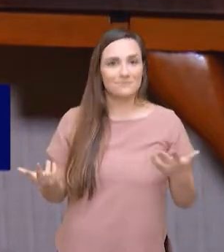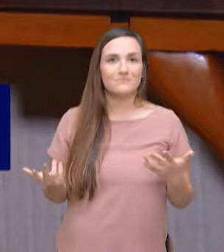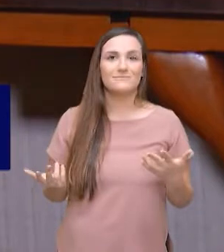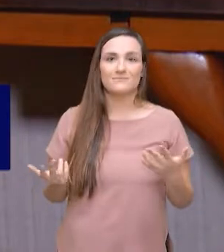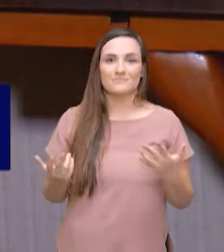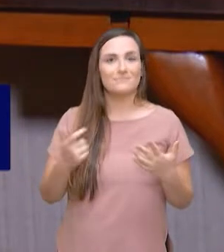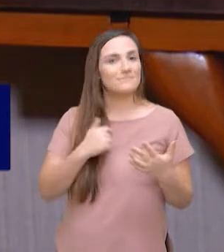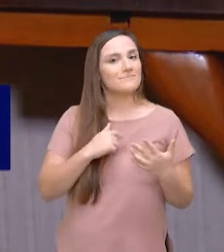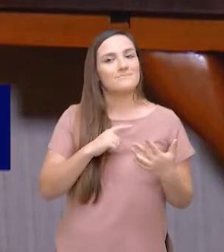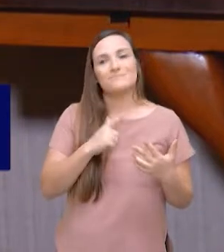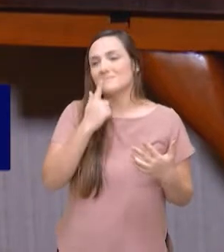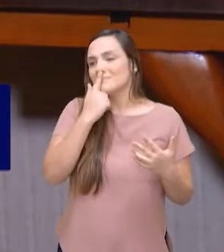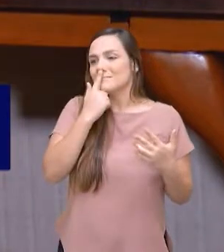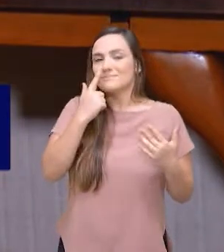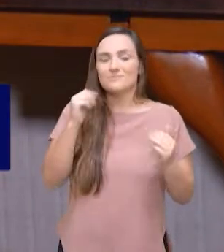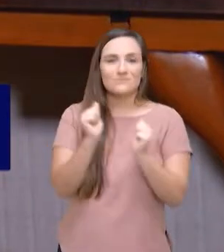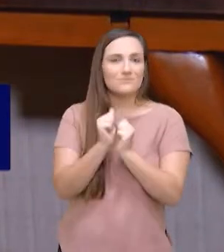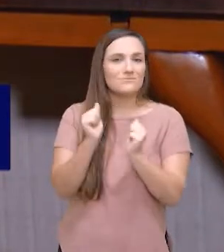de tio e